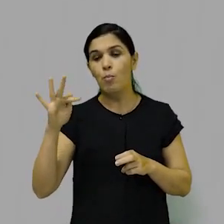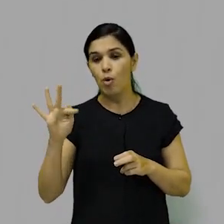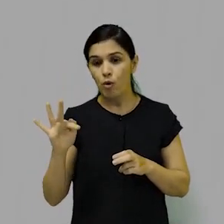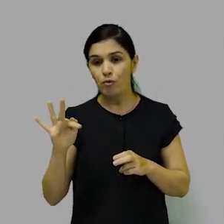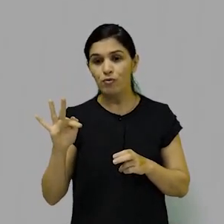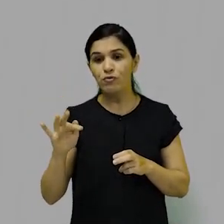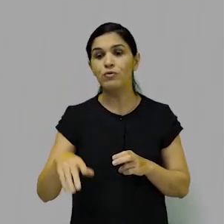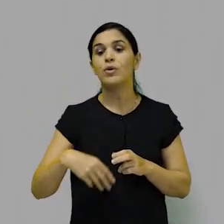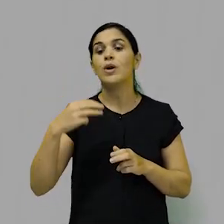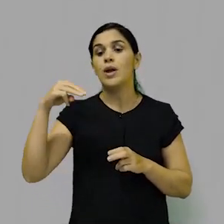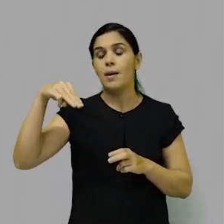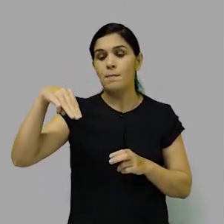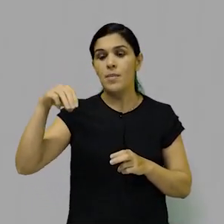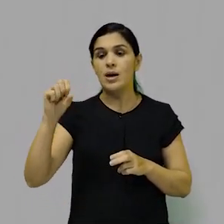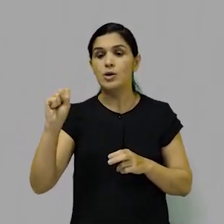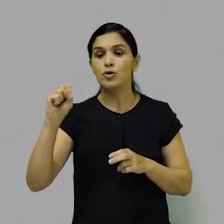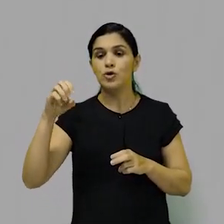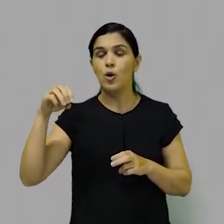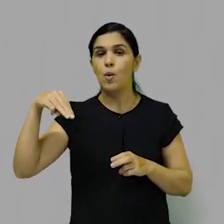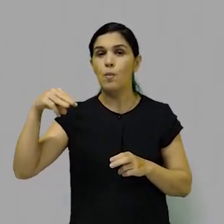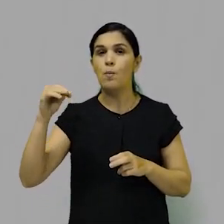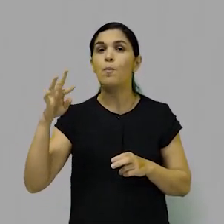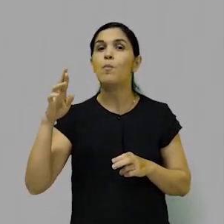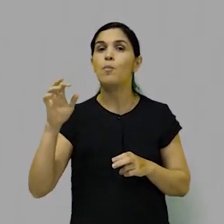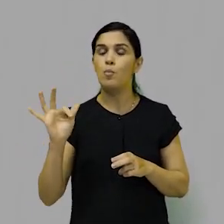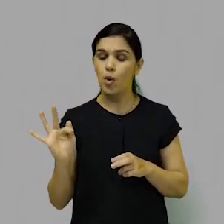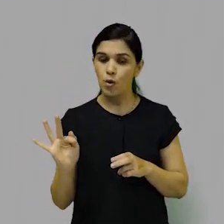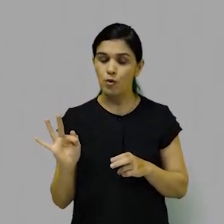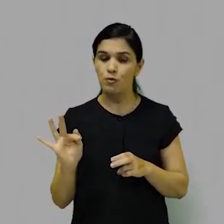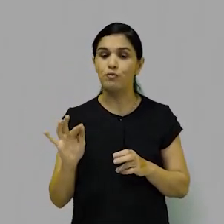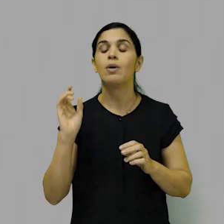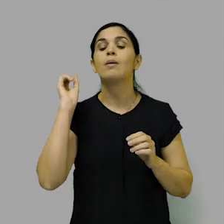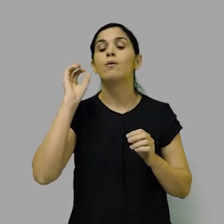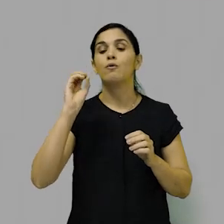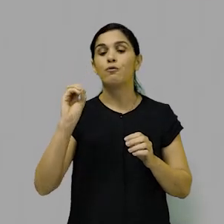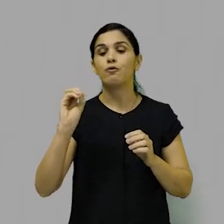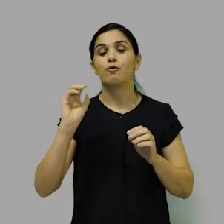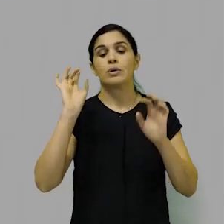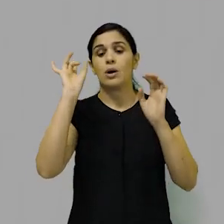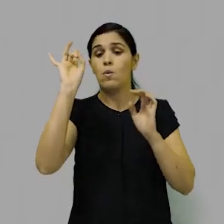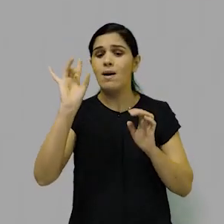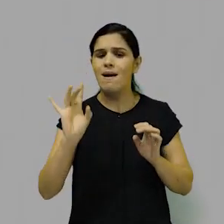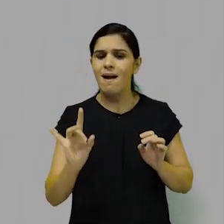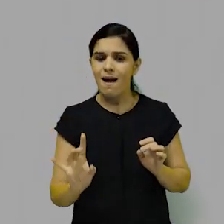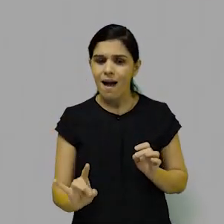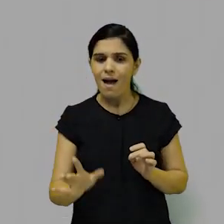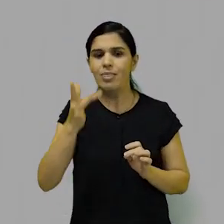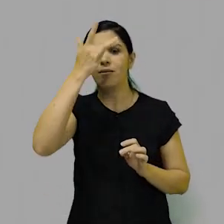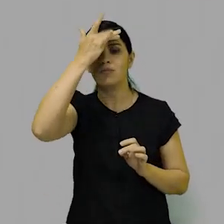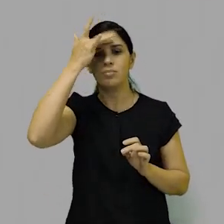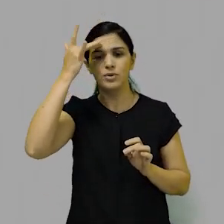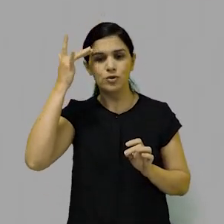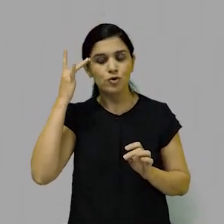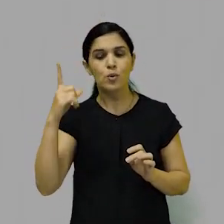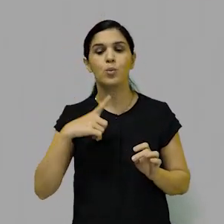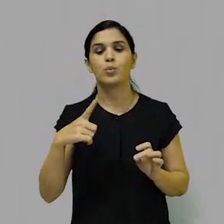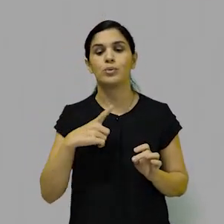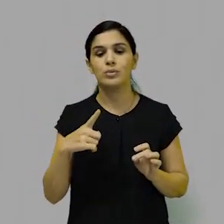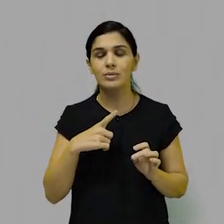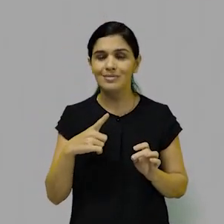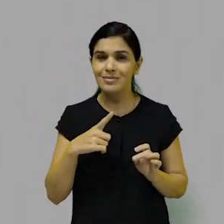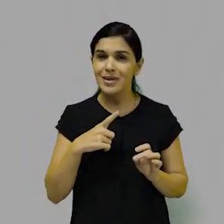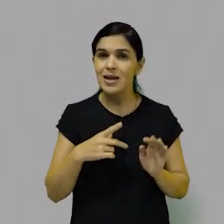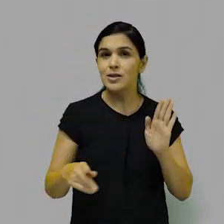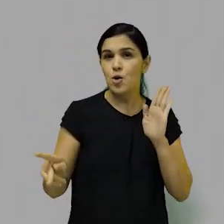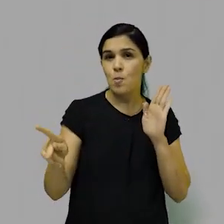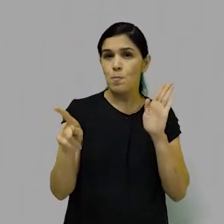diferentes, sendo por isso necessário adequar o estilo de vida, dieta e prática de exercícios físicos